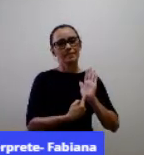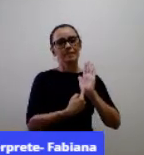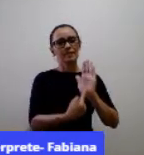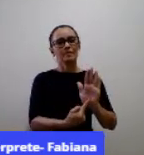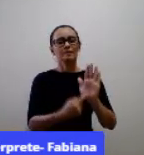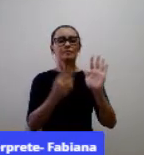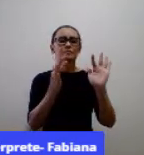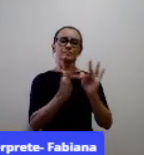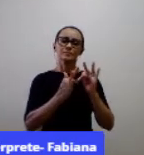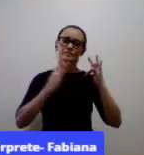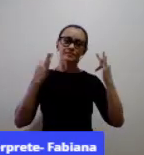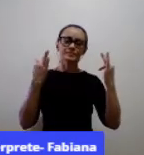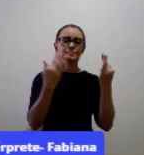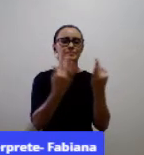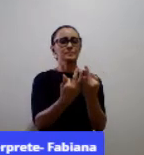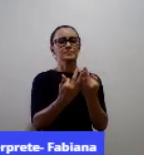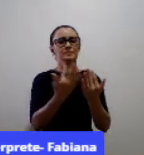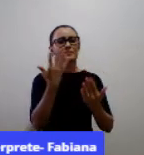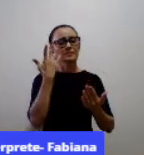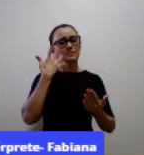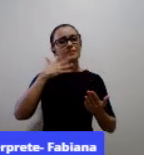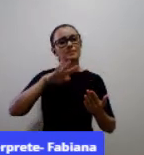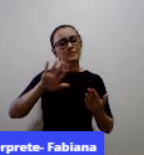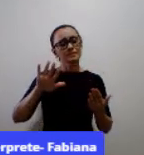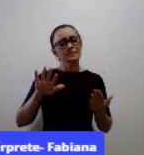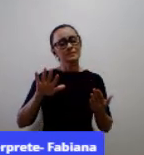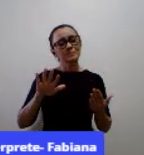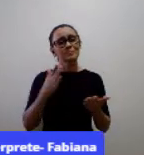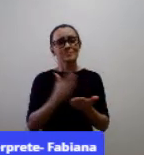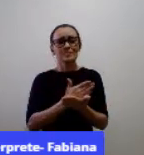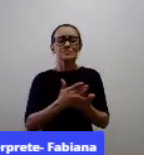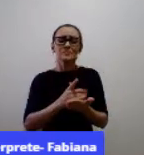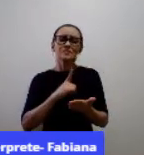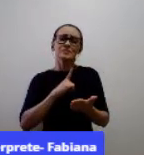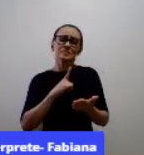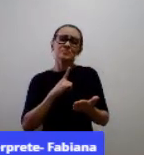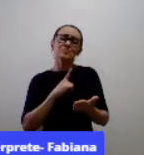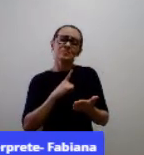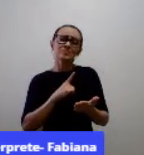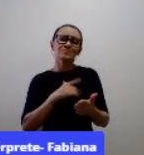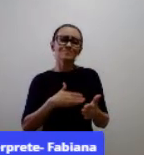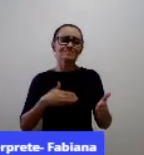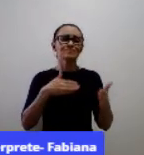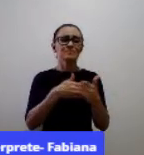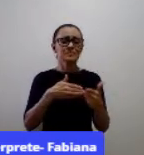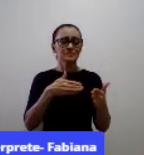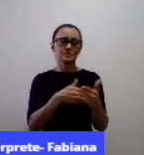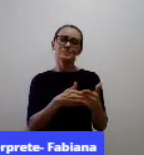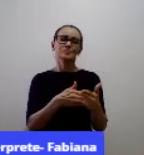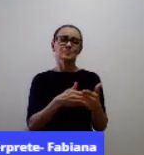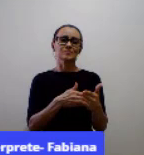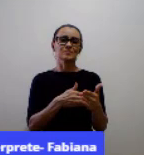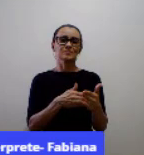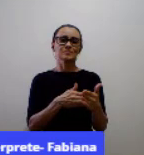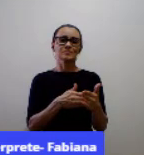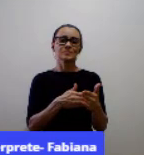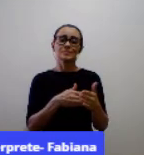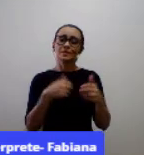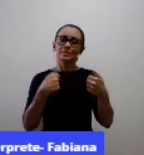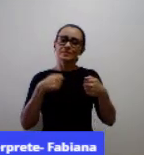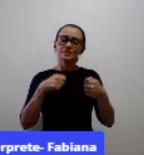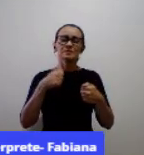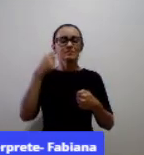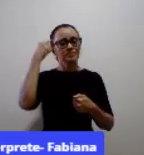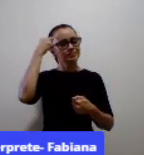família que essa criança tem limitações e que algumas situações precisam ser levadas em conta, tá?